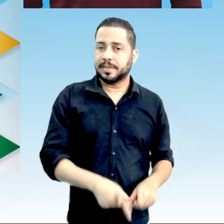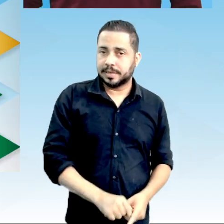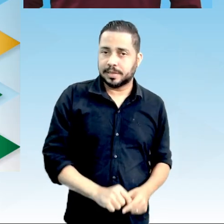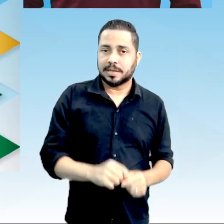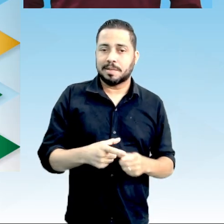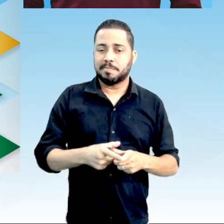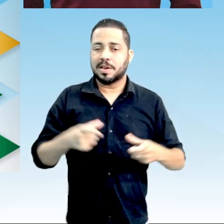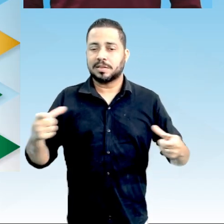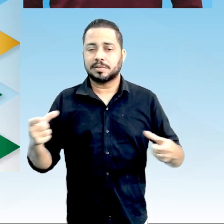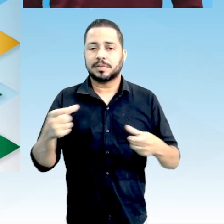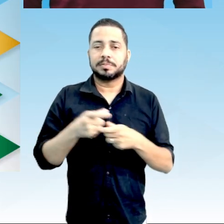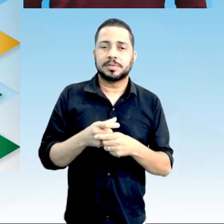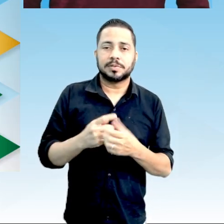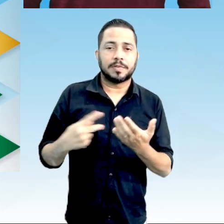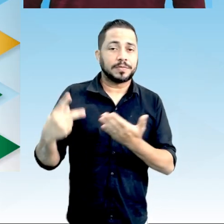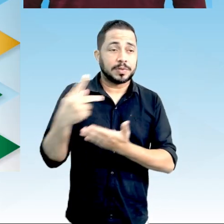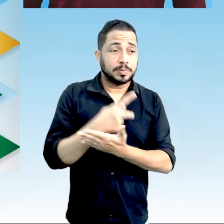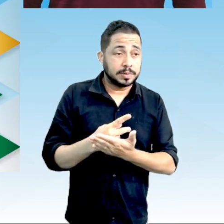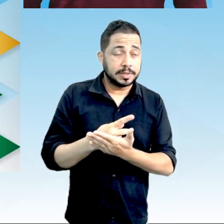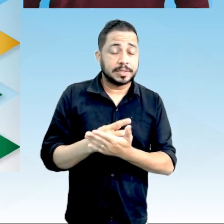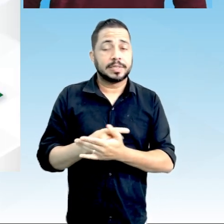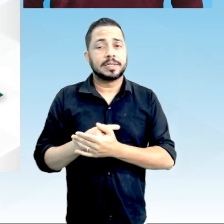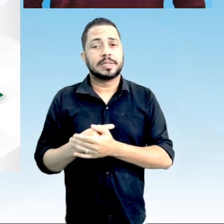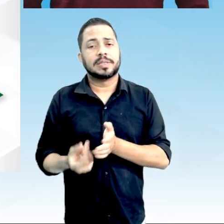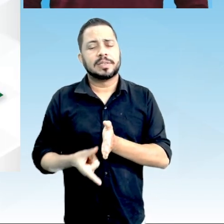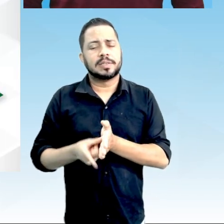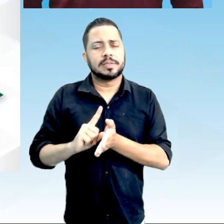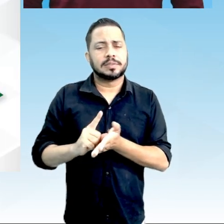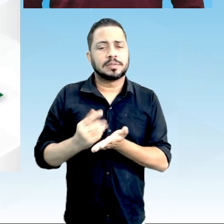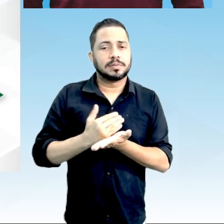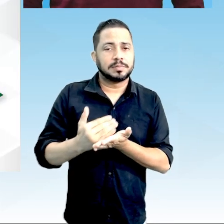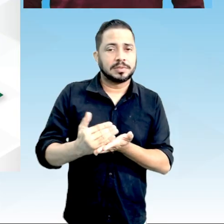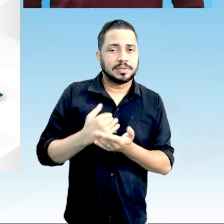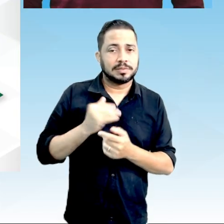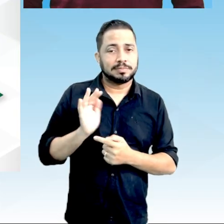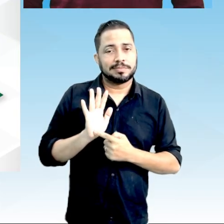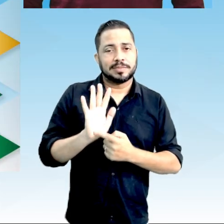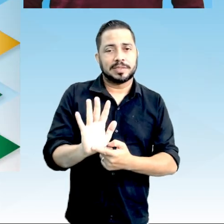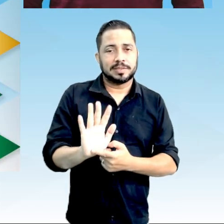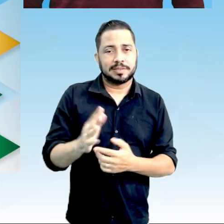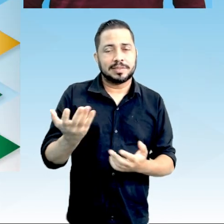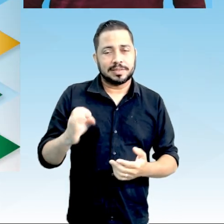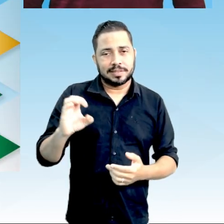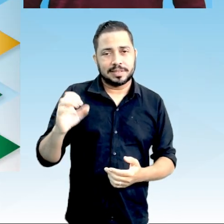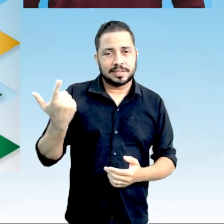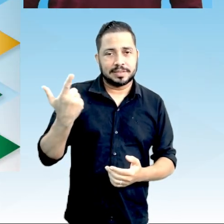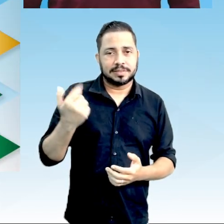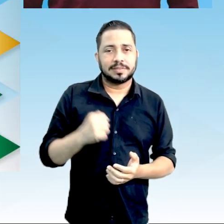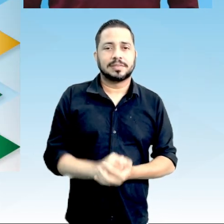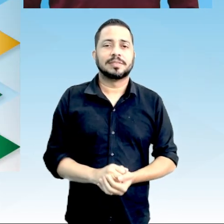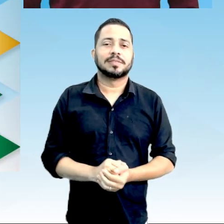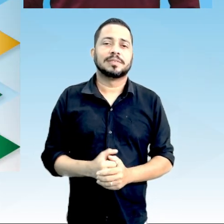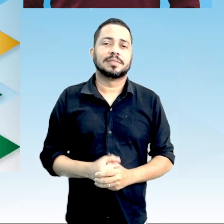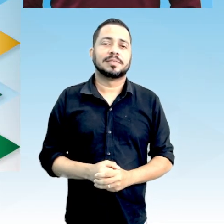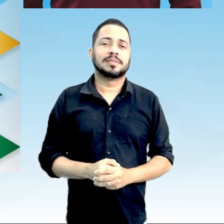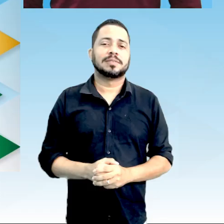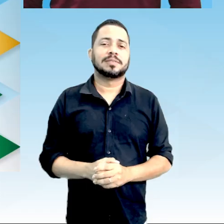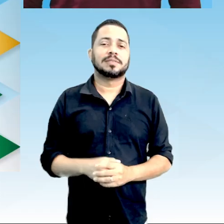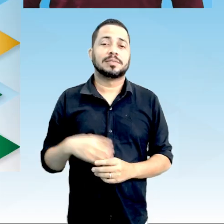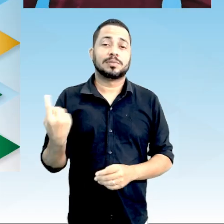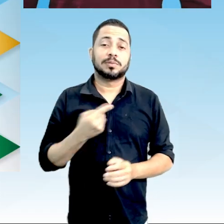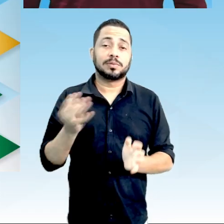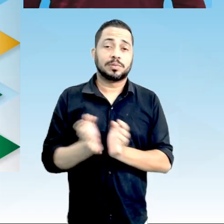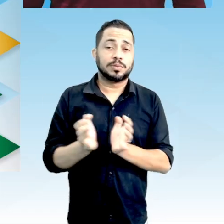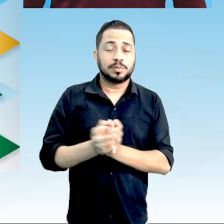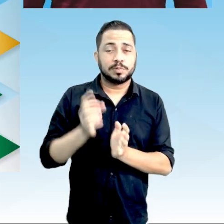redução de figuras. E antes de começar a nossa videoaula, eu tenho que apresentar para vocês, é claro, né? Tenho que apresentar para você a nossa